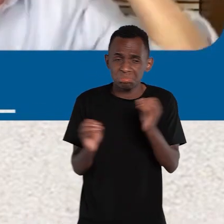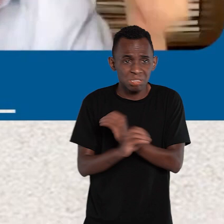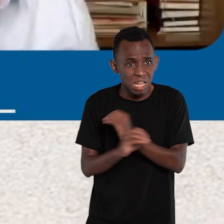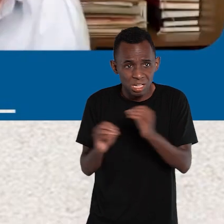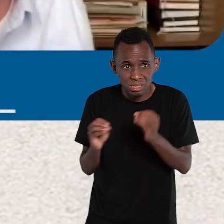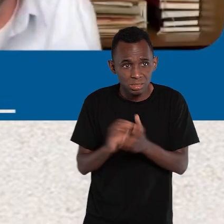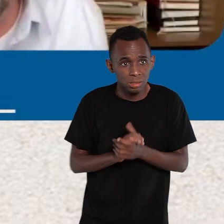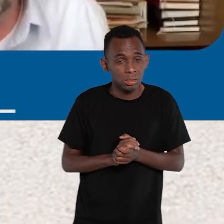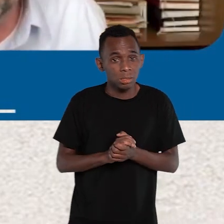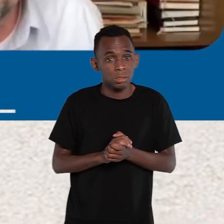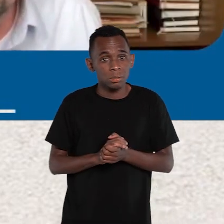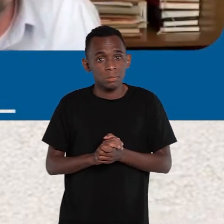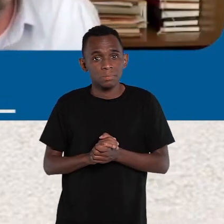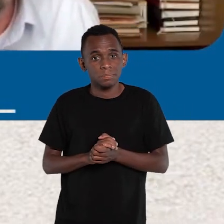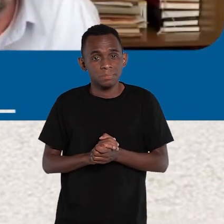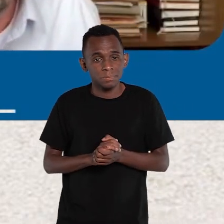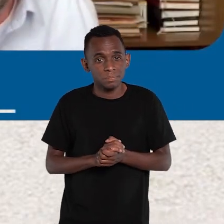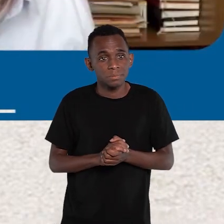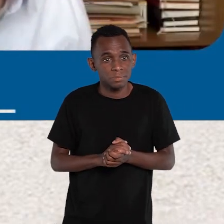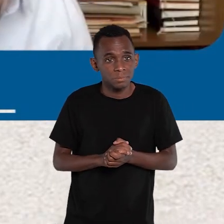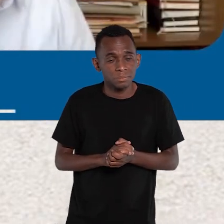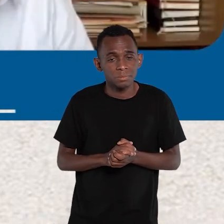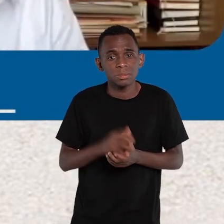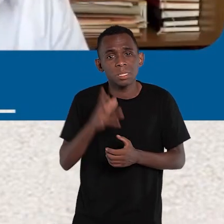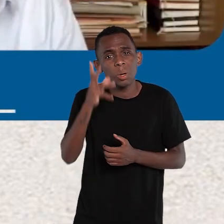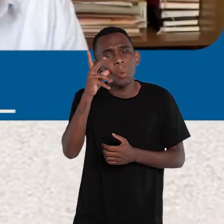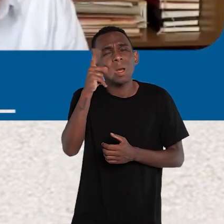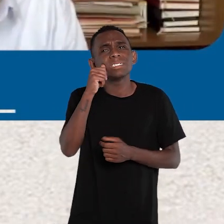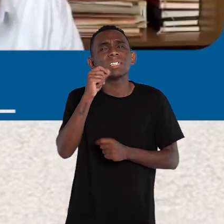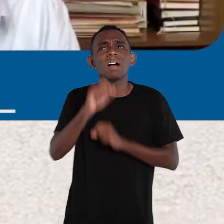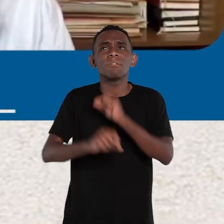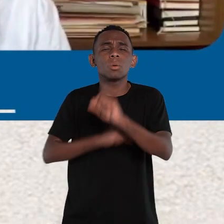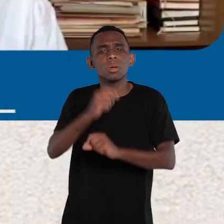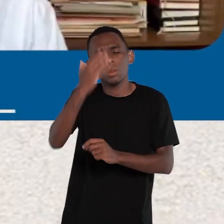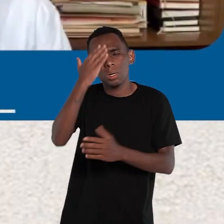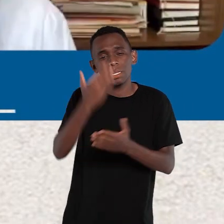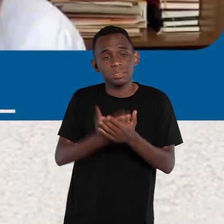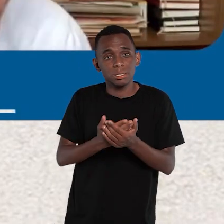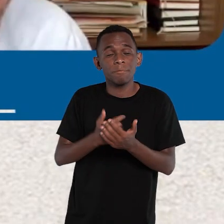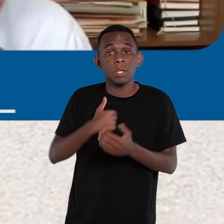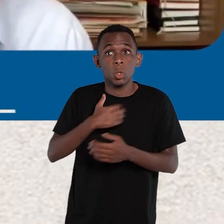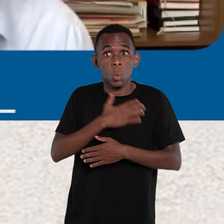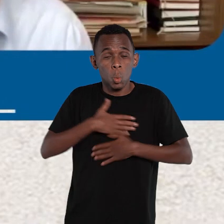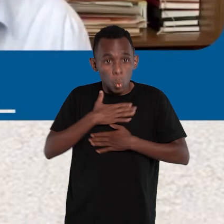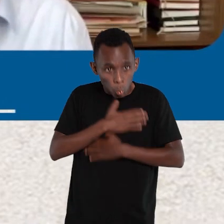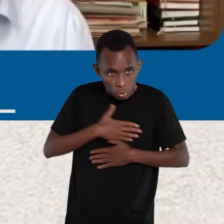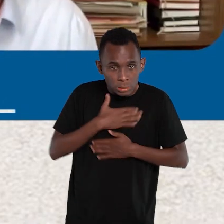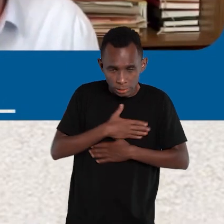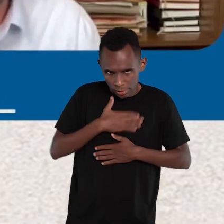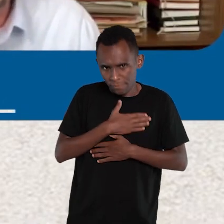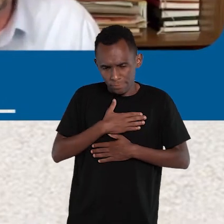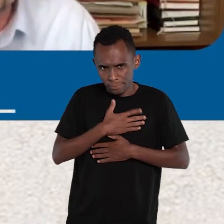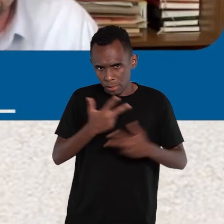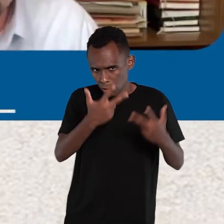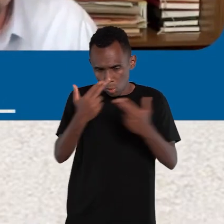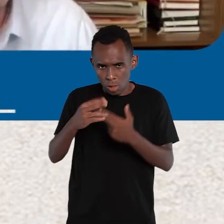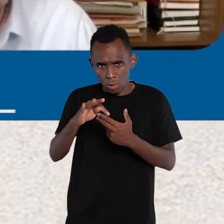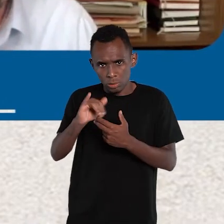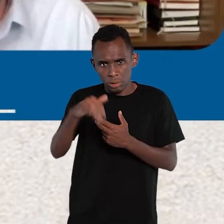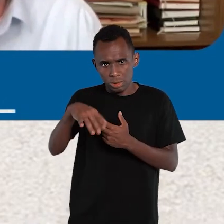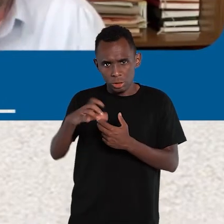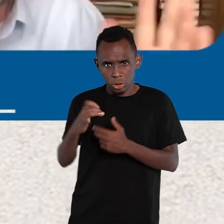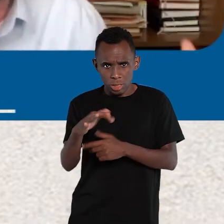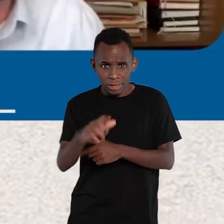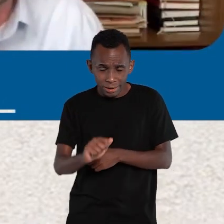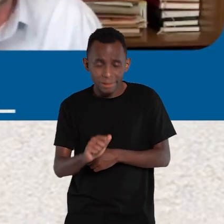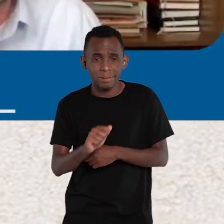né? Então é um Corta conto. mais aqui, some o conto. Eu achava que o que eu gosto, esse conto, assim como Trincheira tem muito,